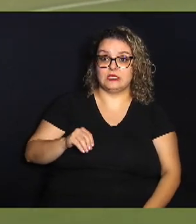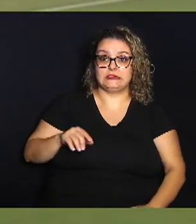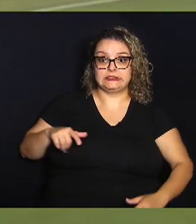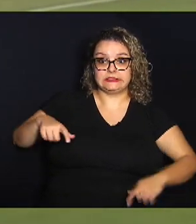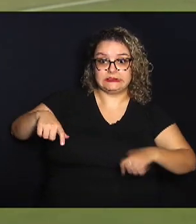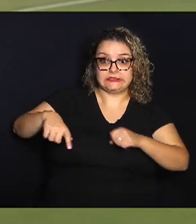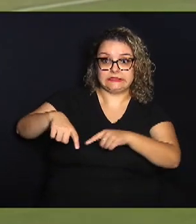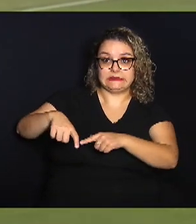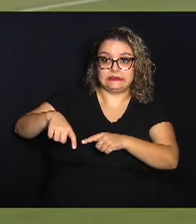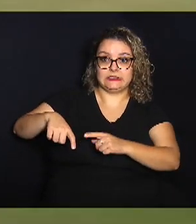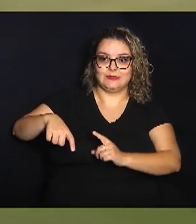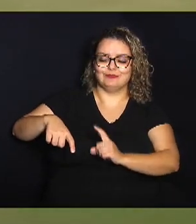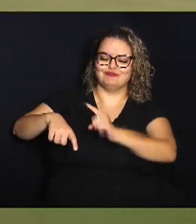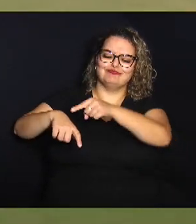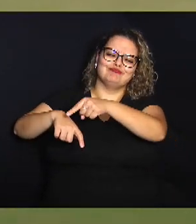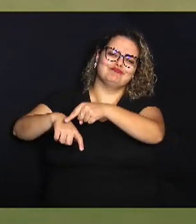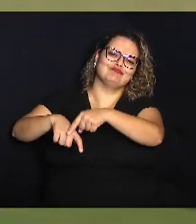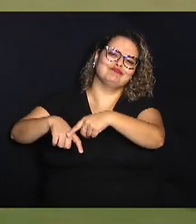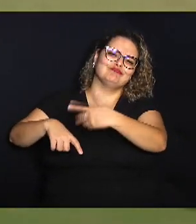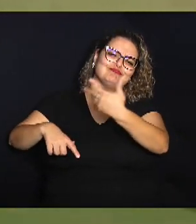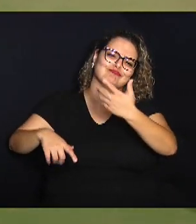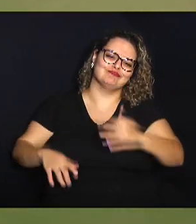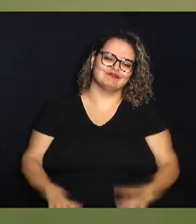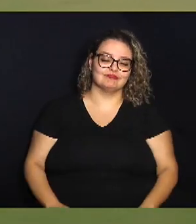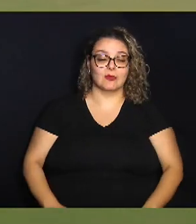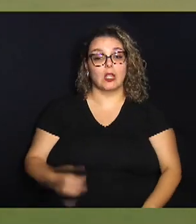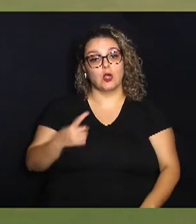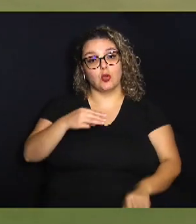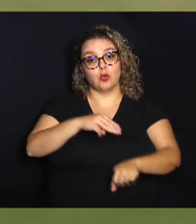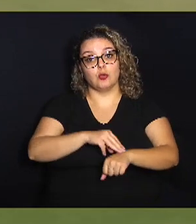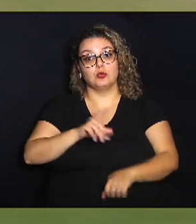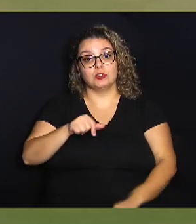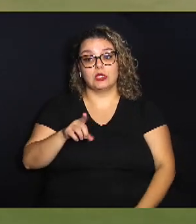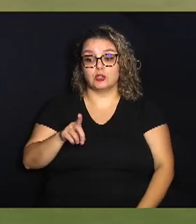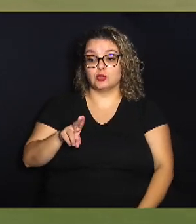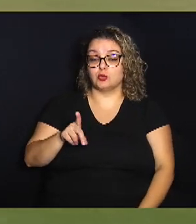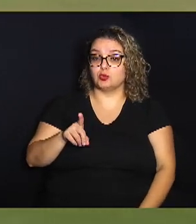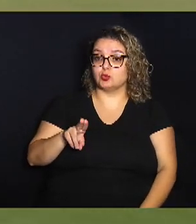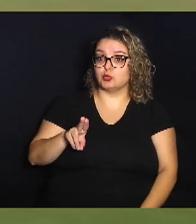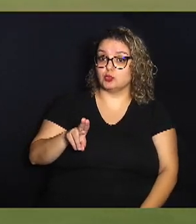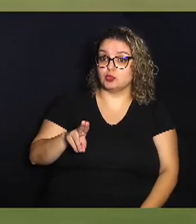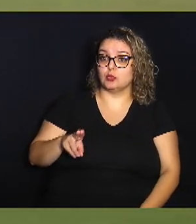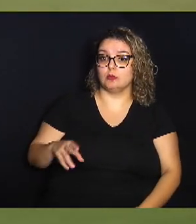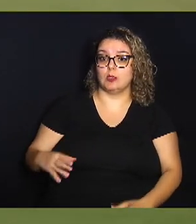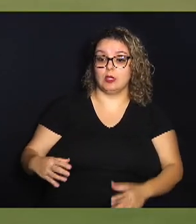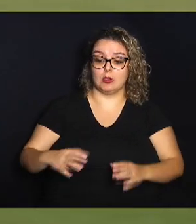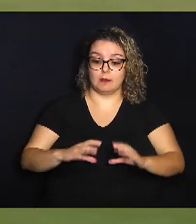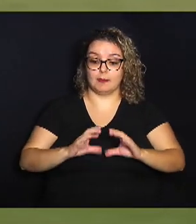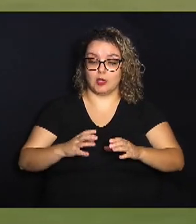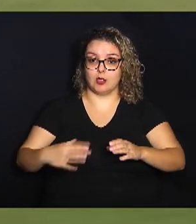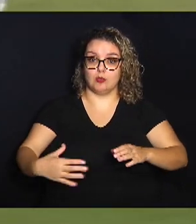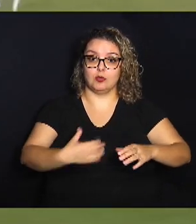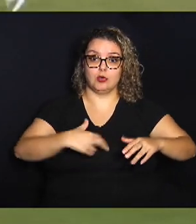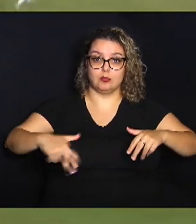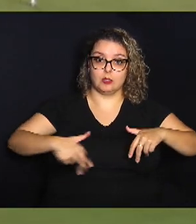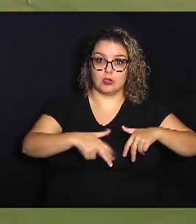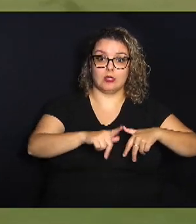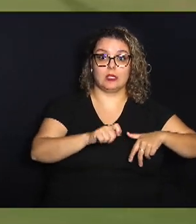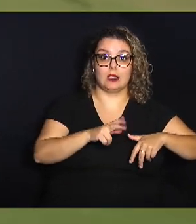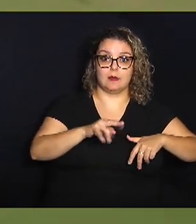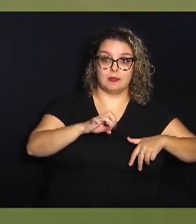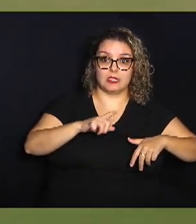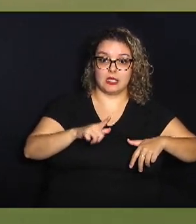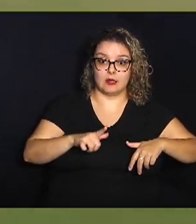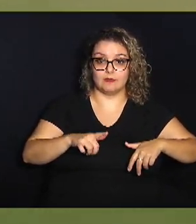cara mandou por cima. 1 minuto depois, Dudu Vieira roubou a bola e tocou para Gabriel Novaes.